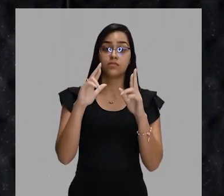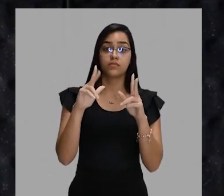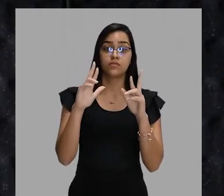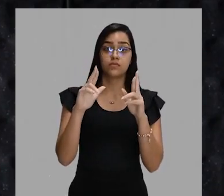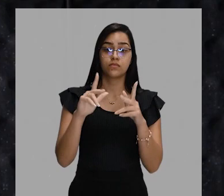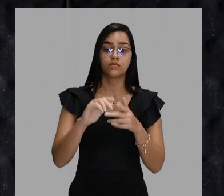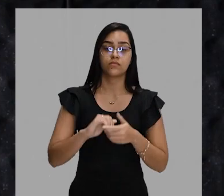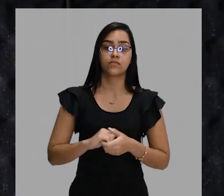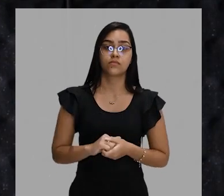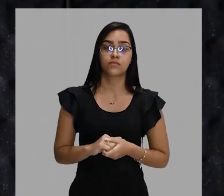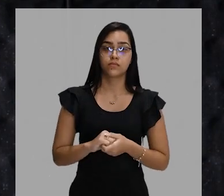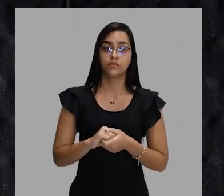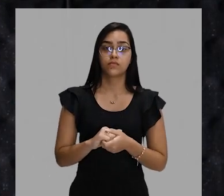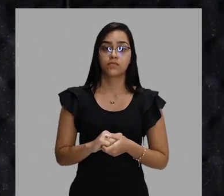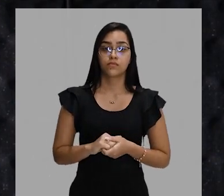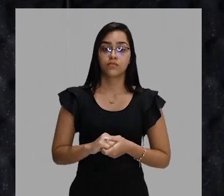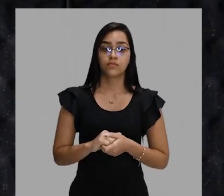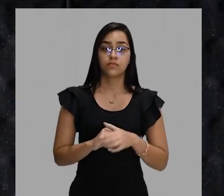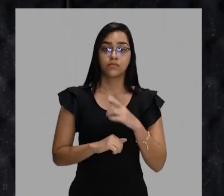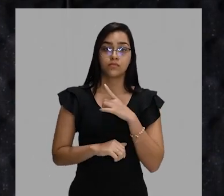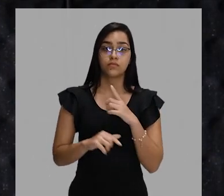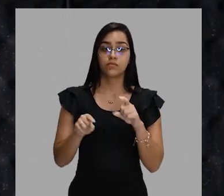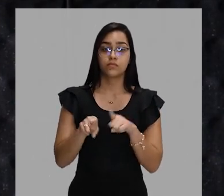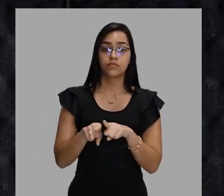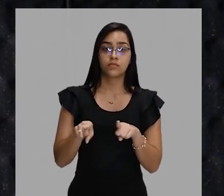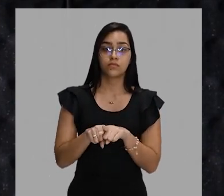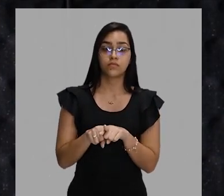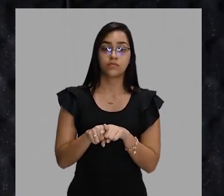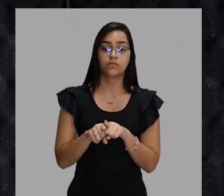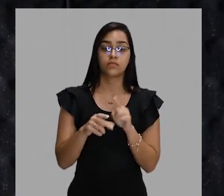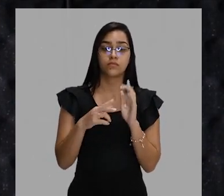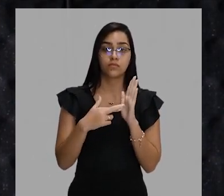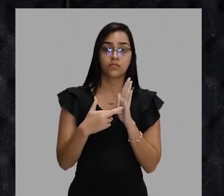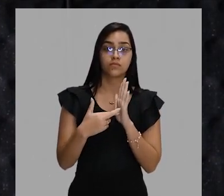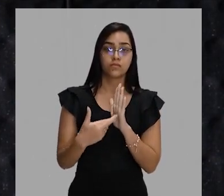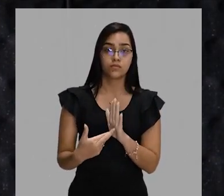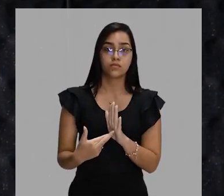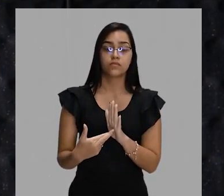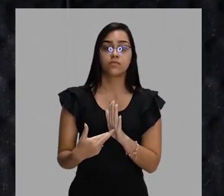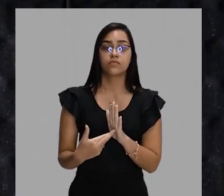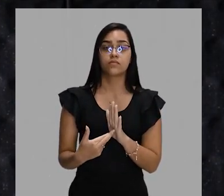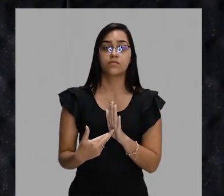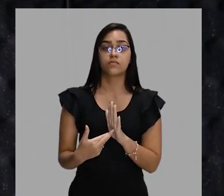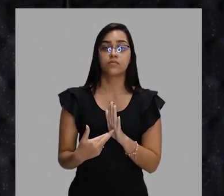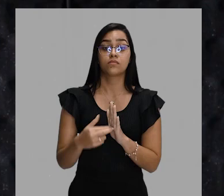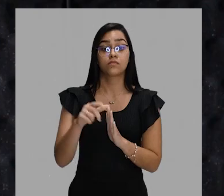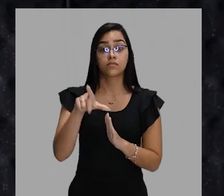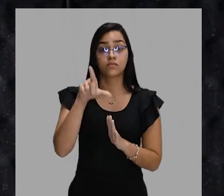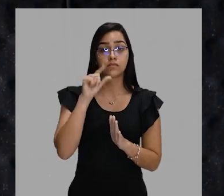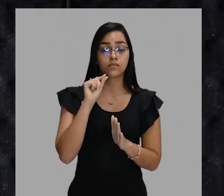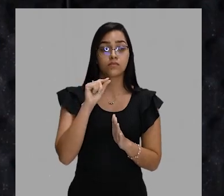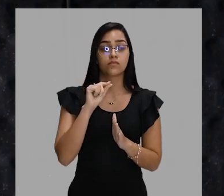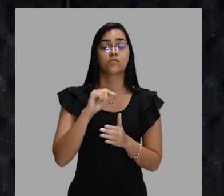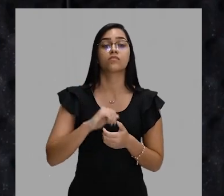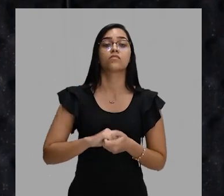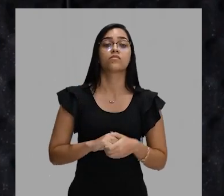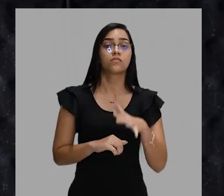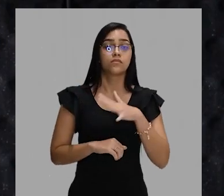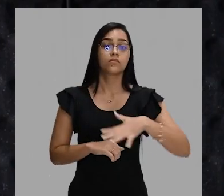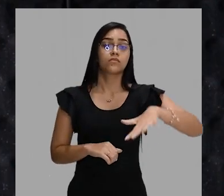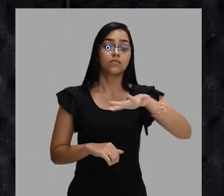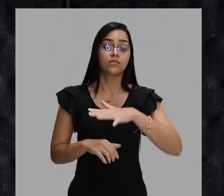ok? Aí o funil aqui, ele está representando um agente seletivo que o ambiente